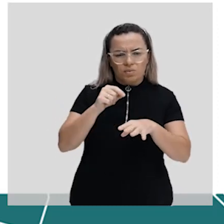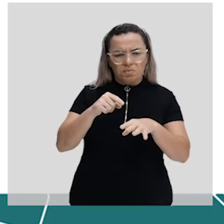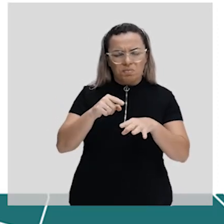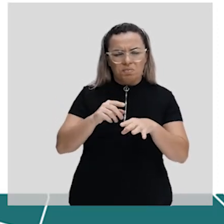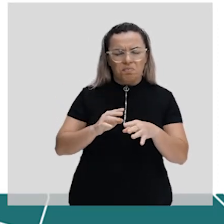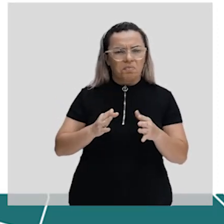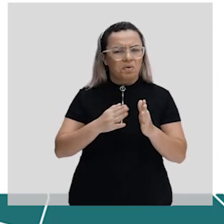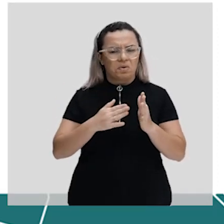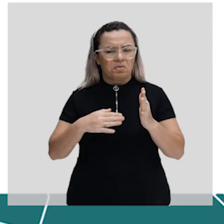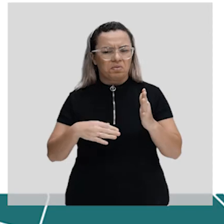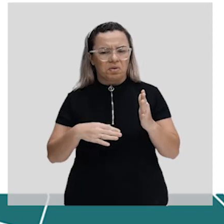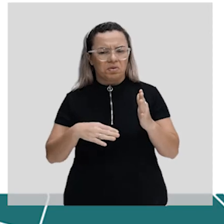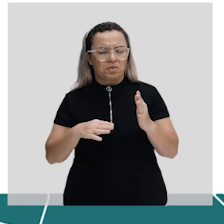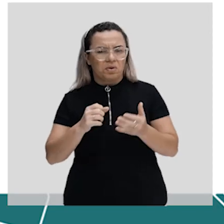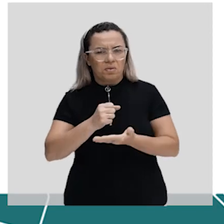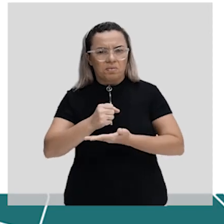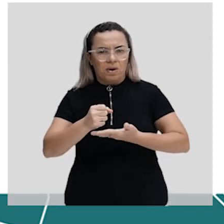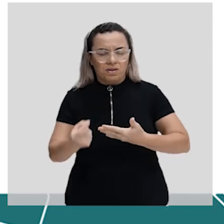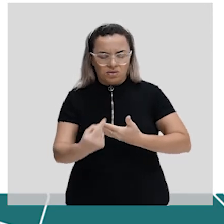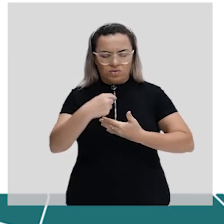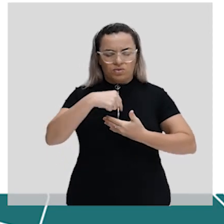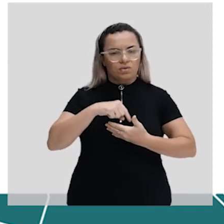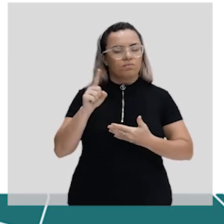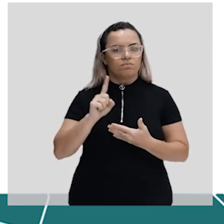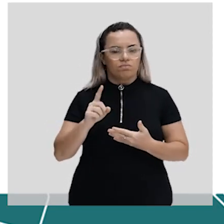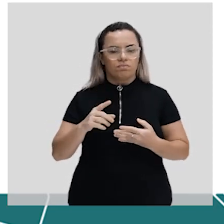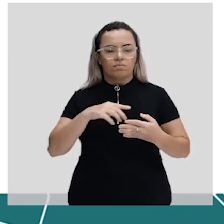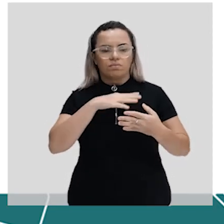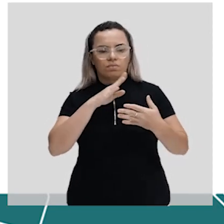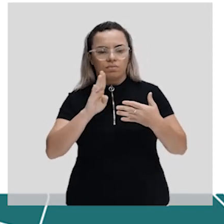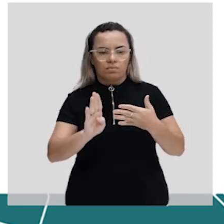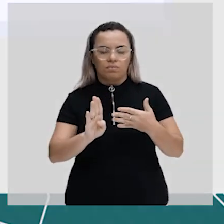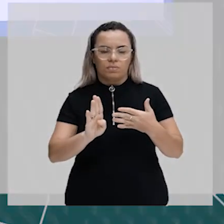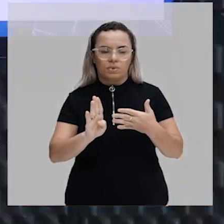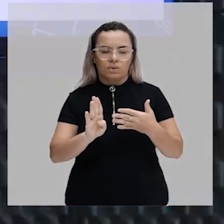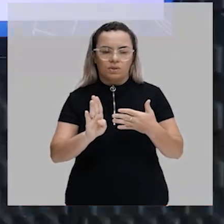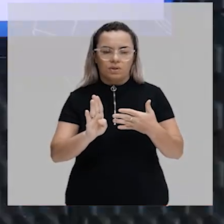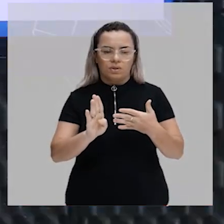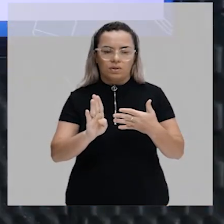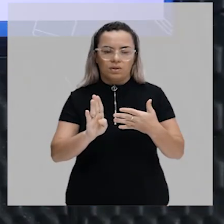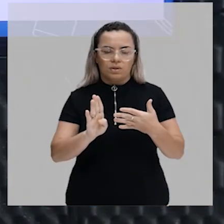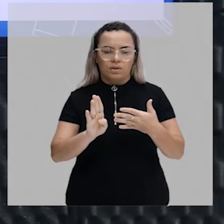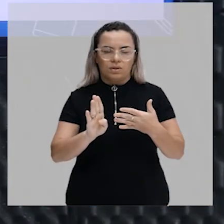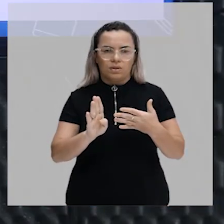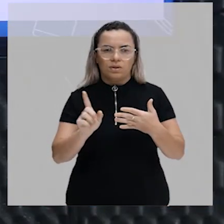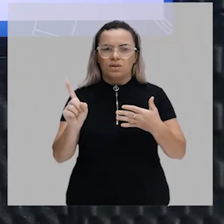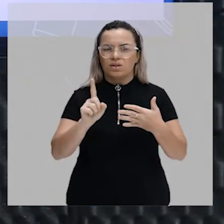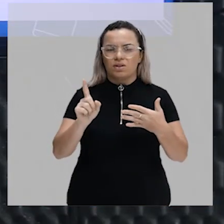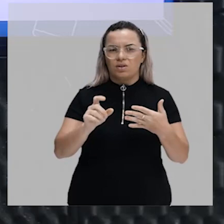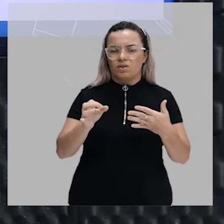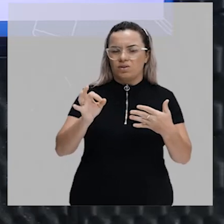Não precisar de coisas, não precisar as coisas, quer dizer, não afirmar as